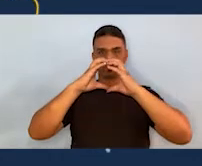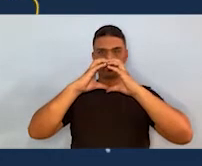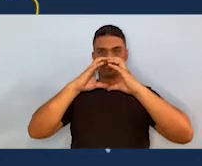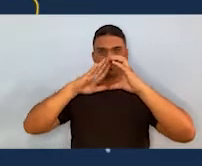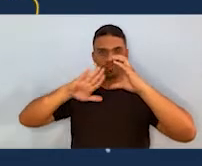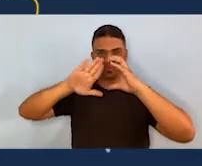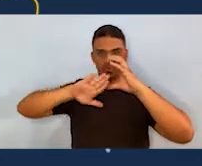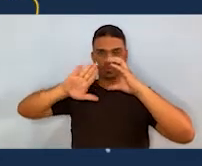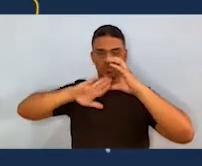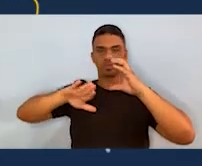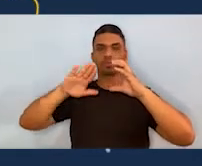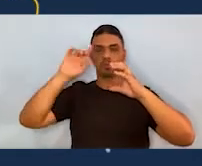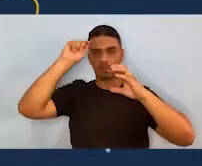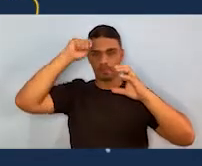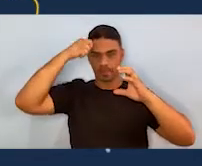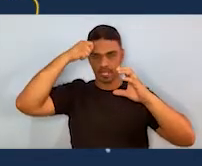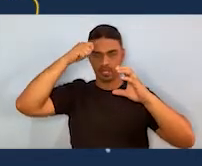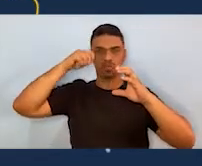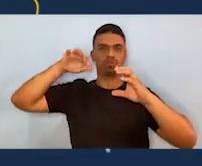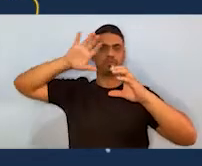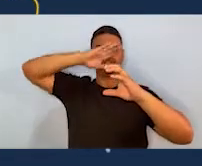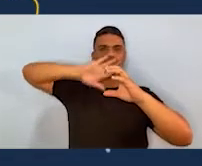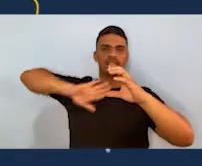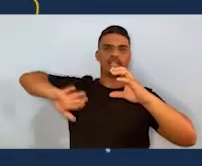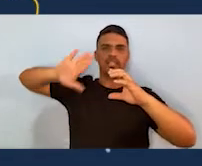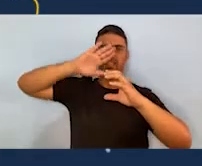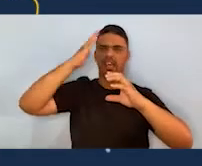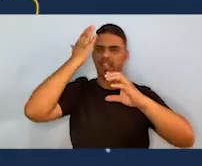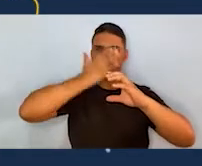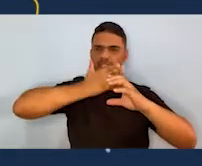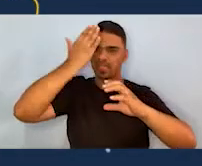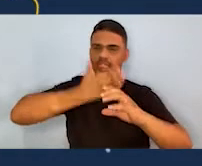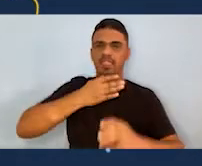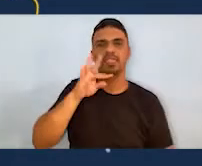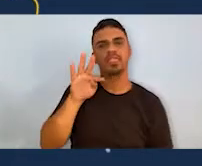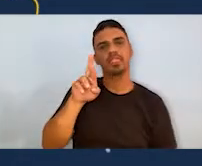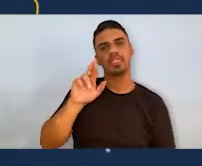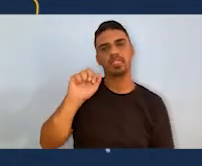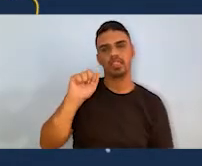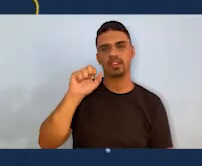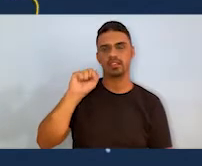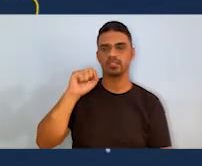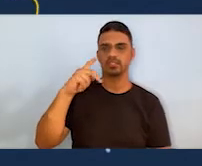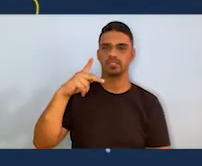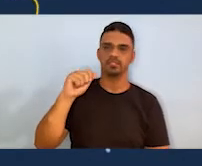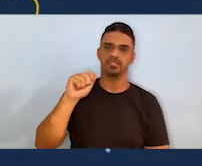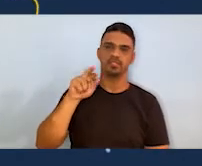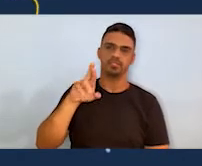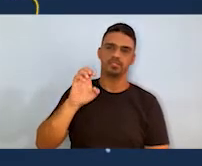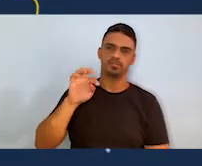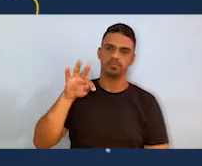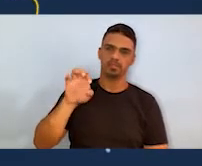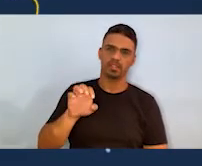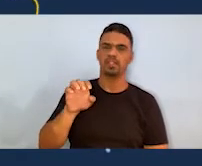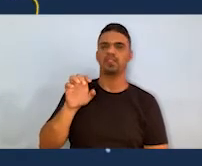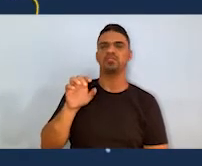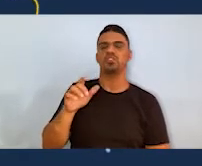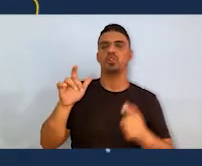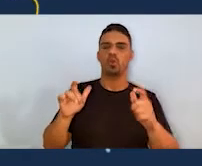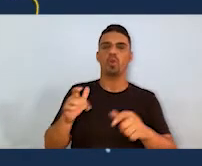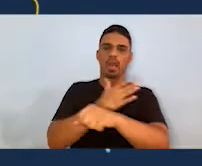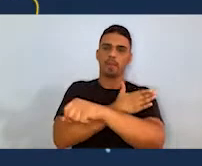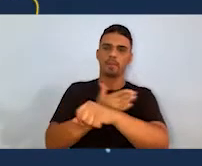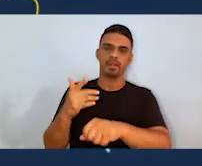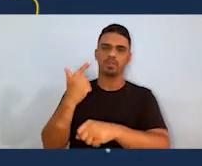usei o transparente. Uma coisa que eu sempre falo, o transparente também é pixel. Muita gente acha que não, que o transparente é um lugar em branco e que não tem pixel.